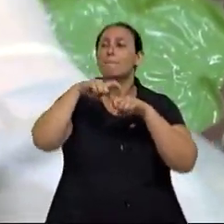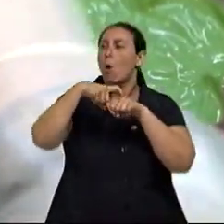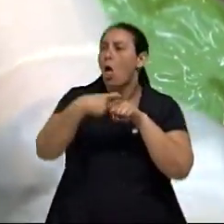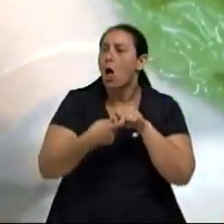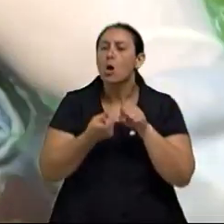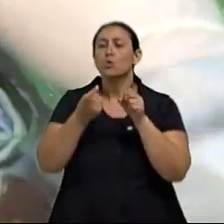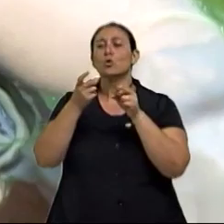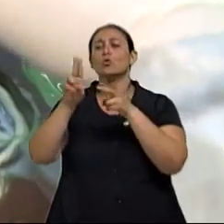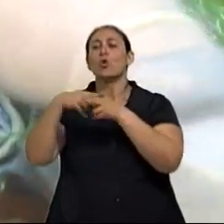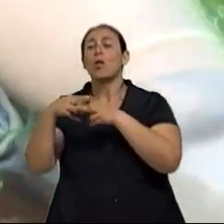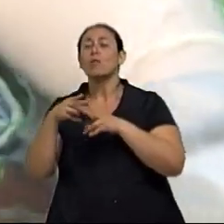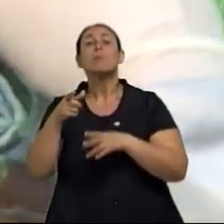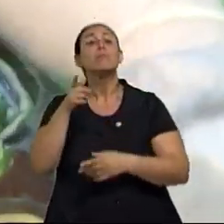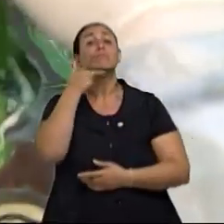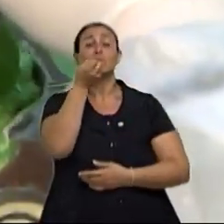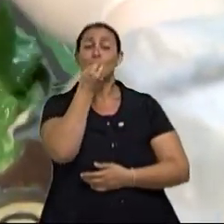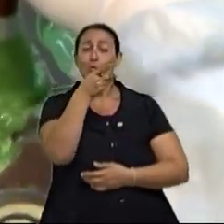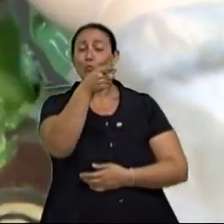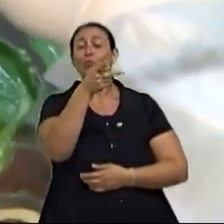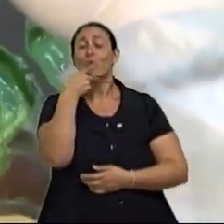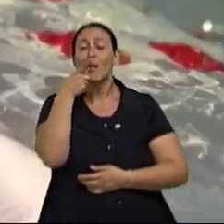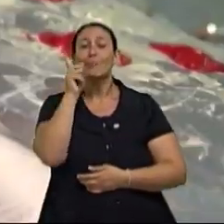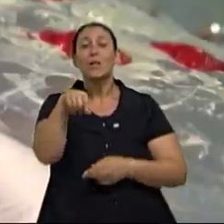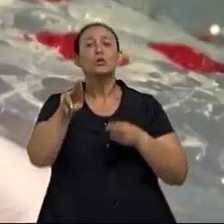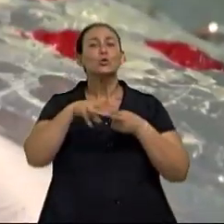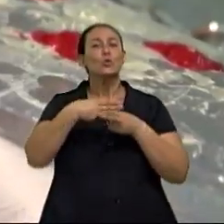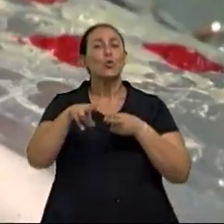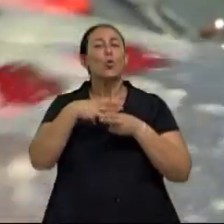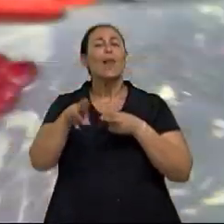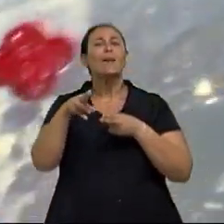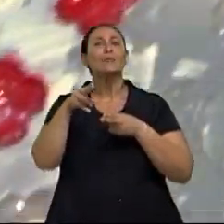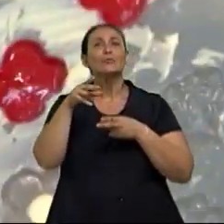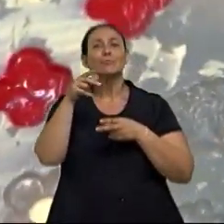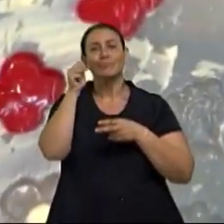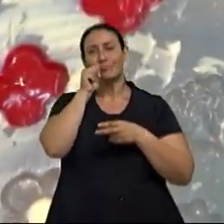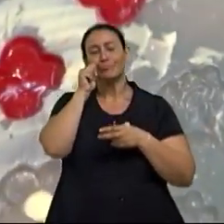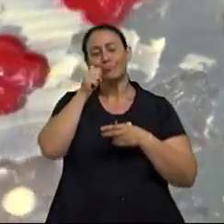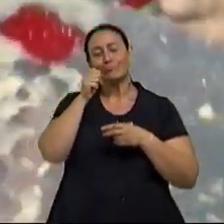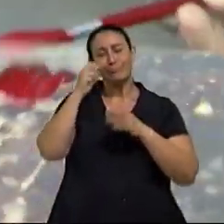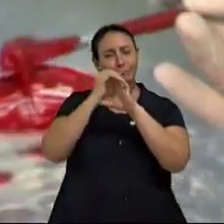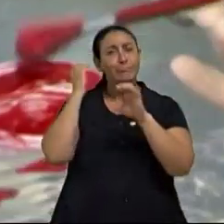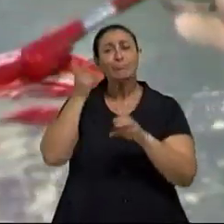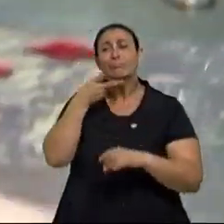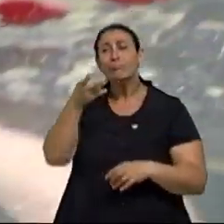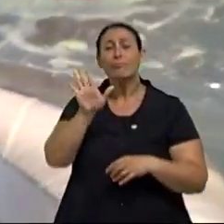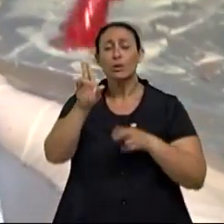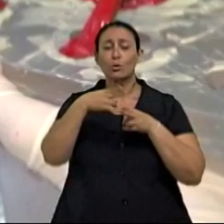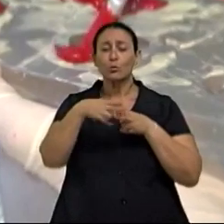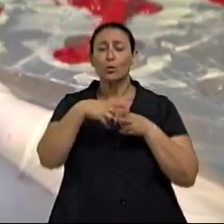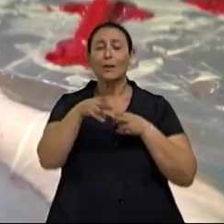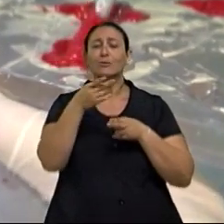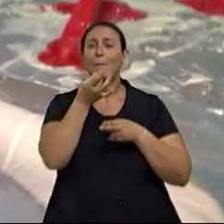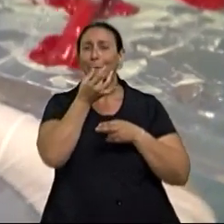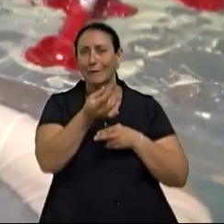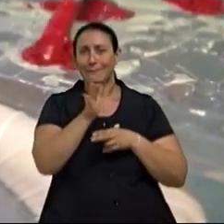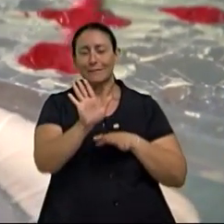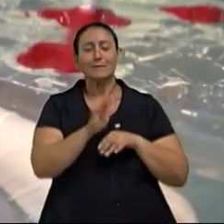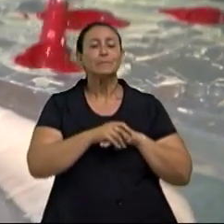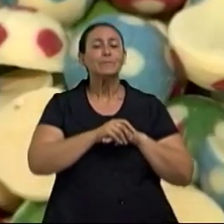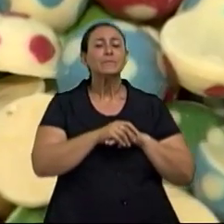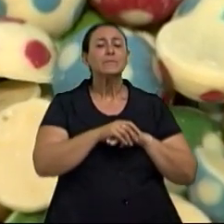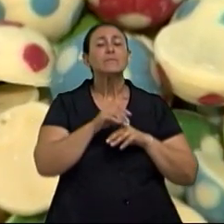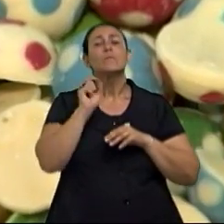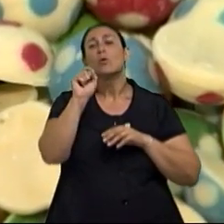você falar do chocolate com pimenta. É um outro princípio ativo que alguns anos atrás foi adicionado, mas